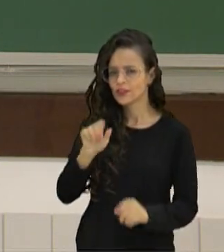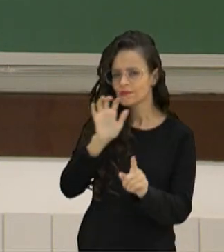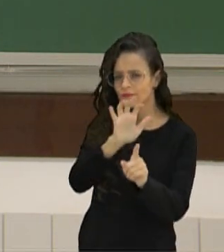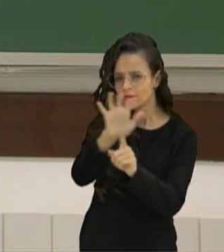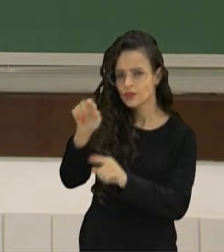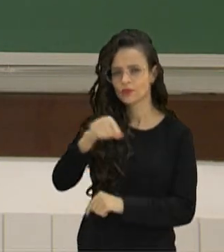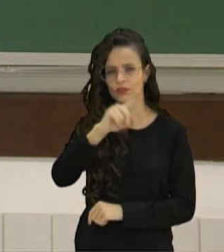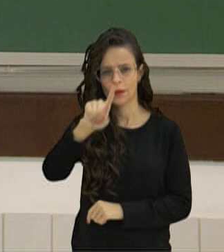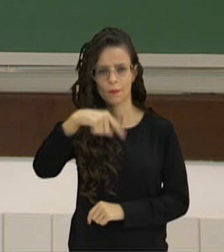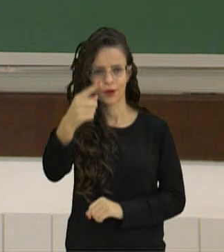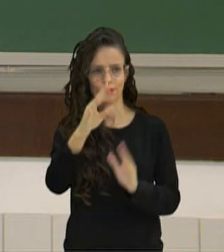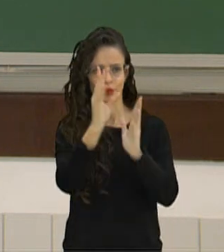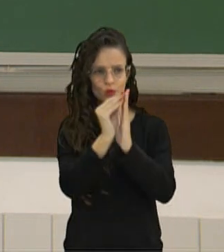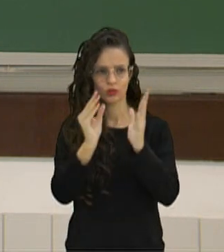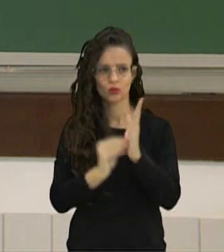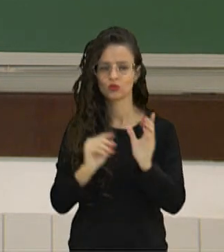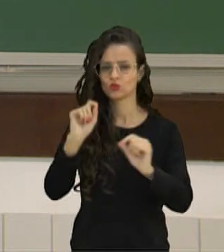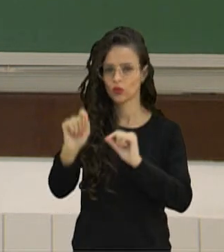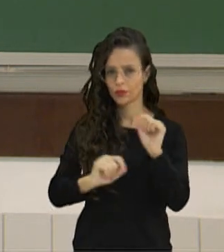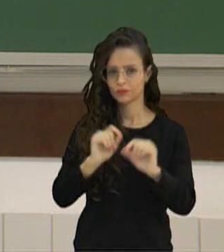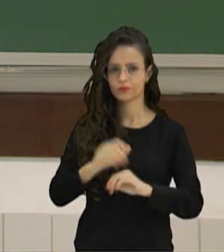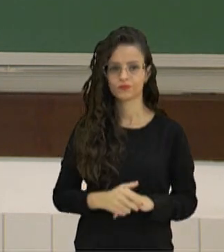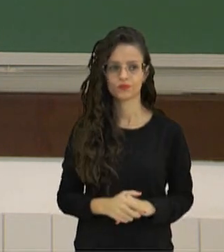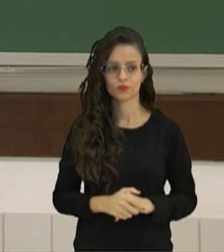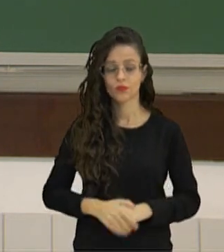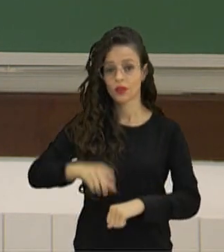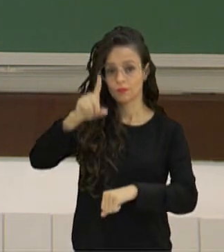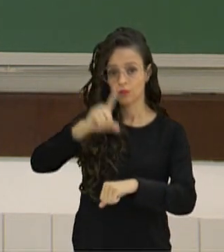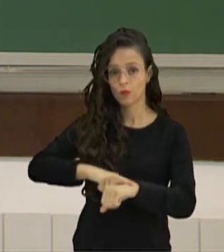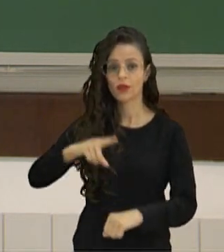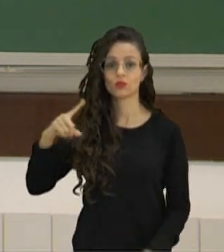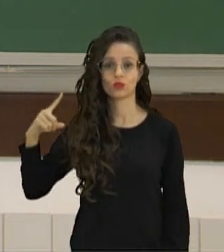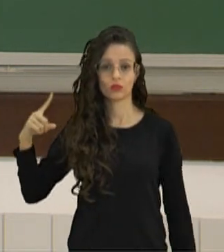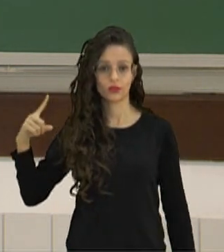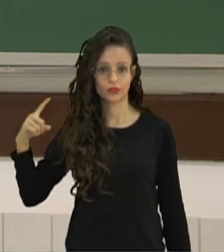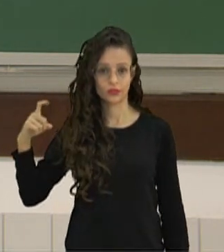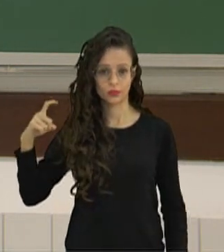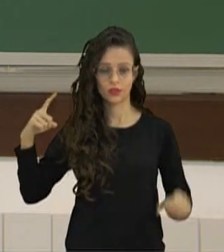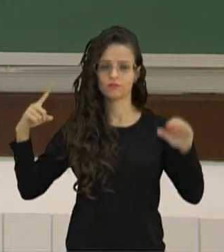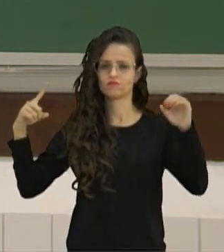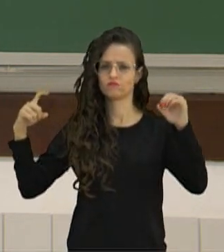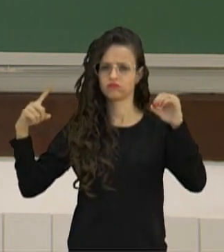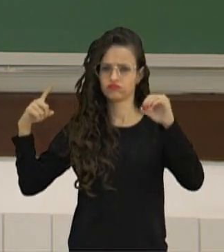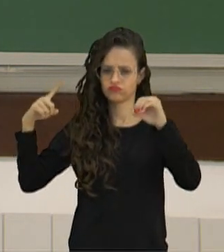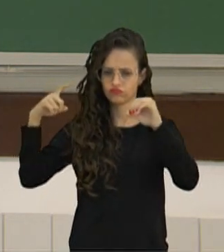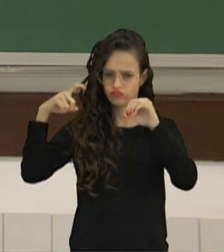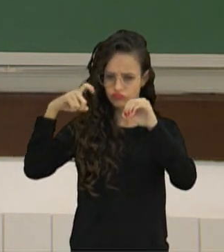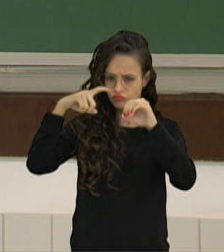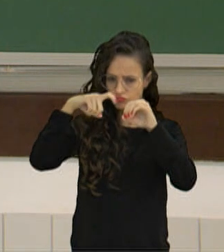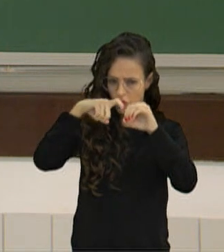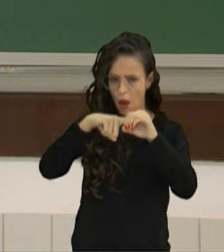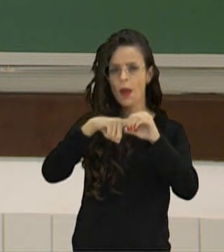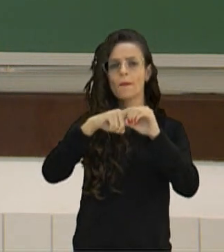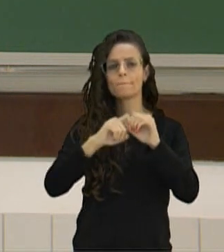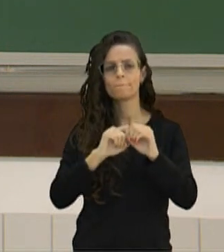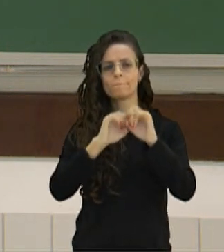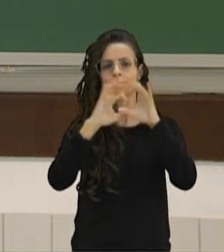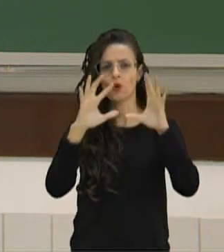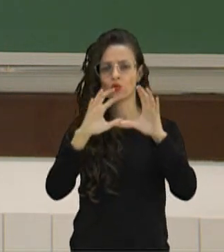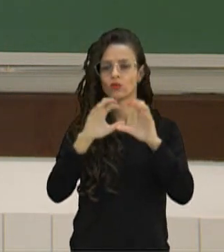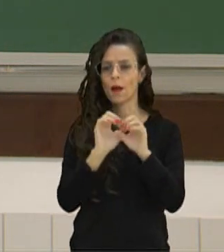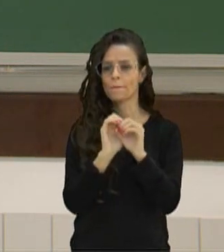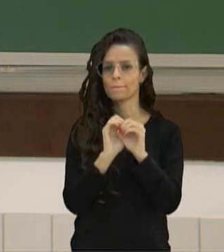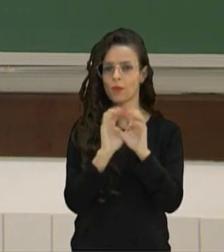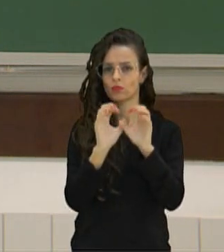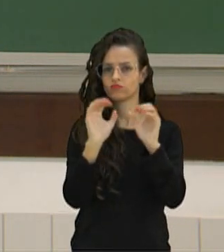conteúdos posteriores. É o seguinte, pessoal, no momento em que o espermatozoide fecunda o óvulo, acontece uma série de